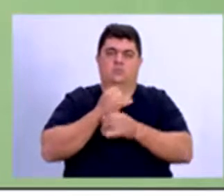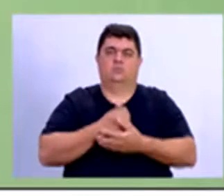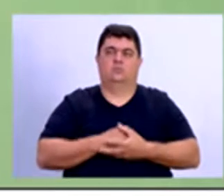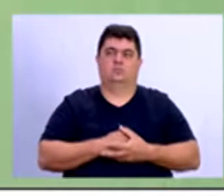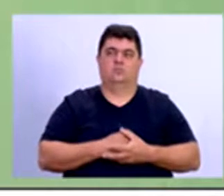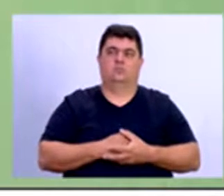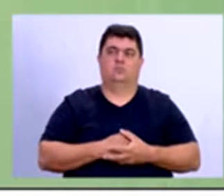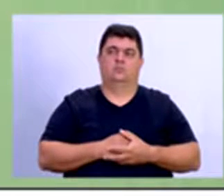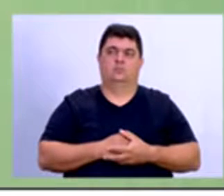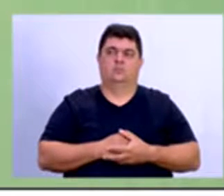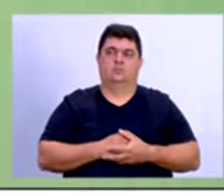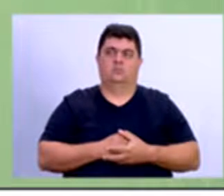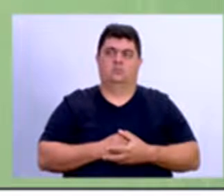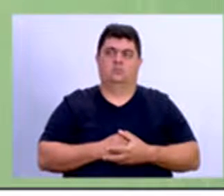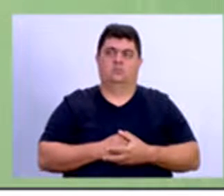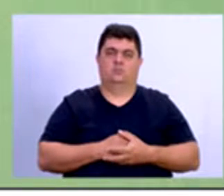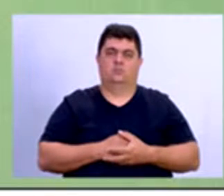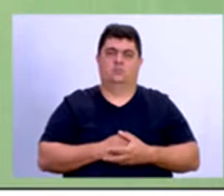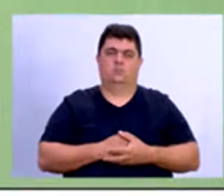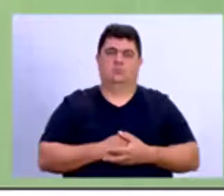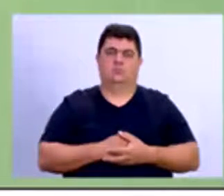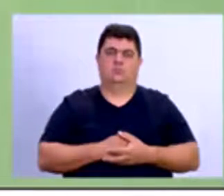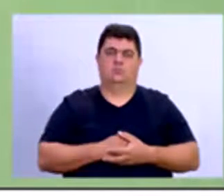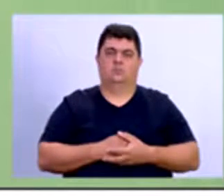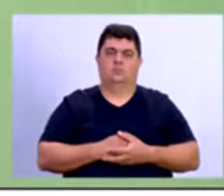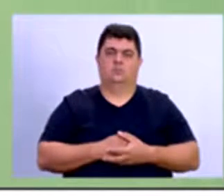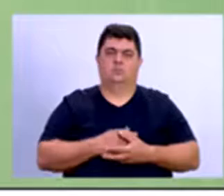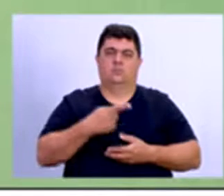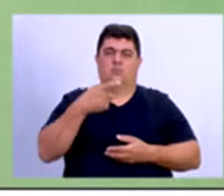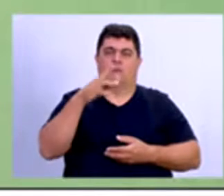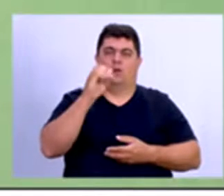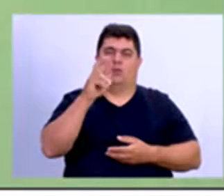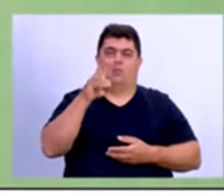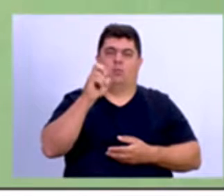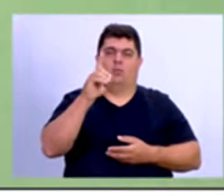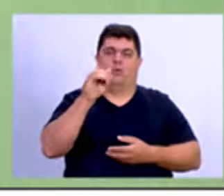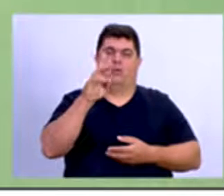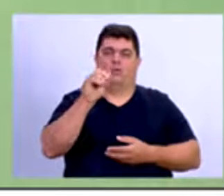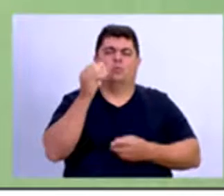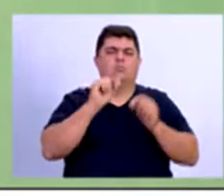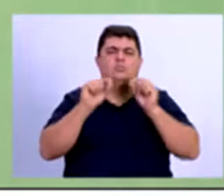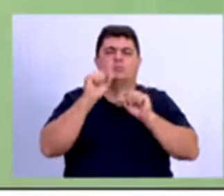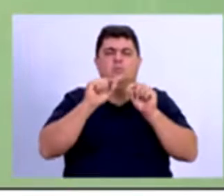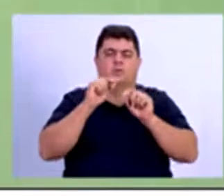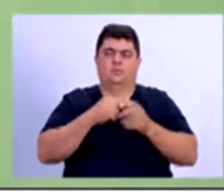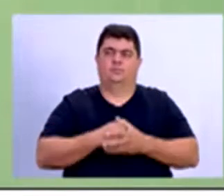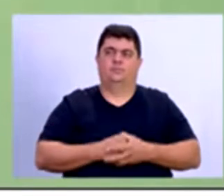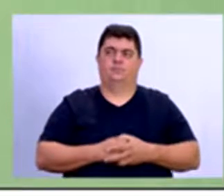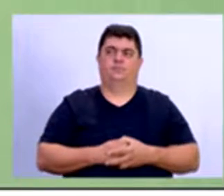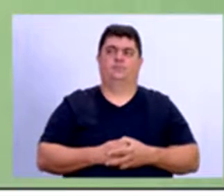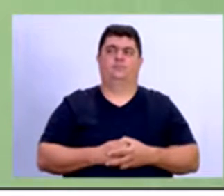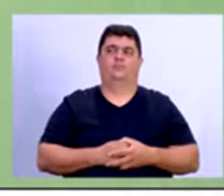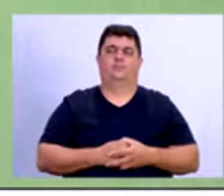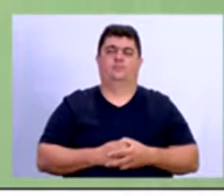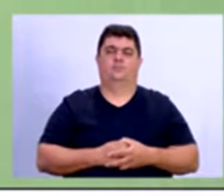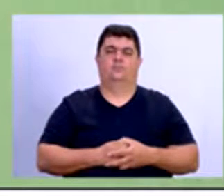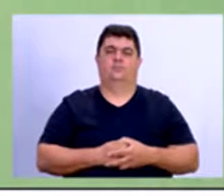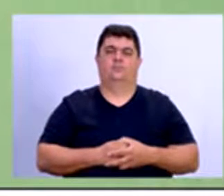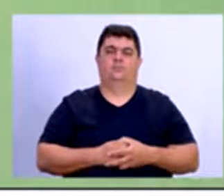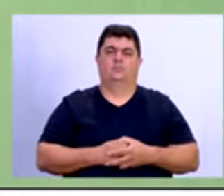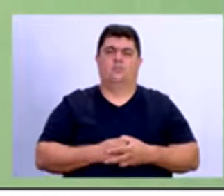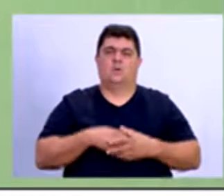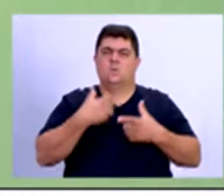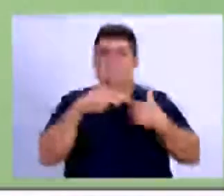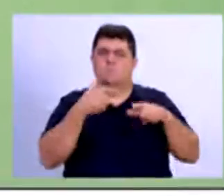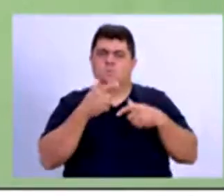entra tudo portabilidade provedor de acesso que é um provedor de